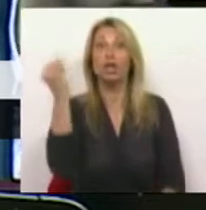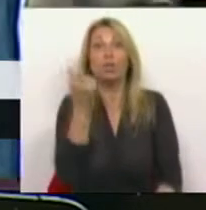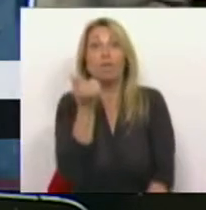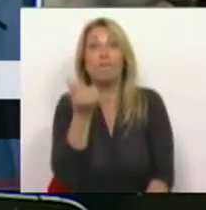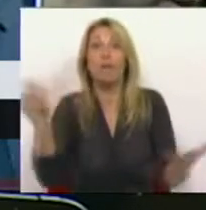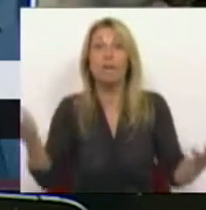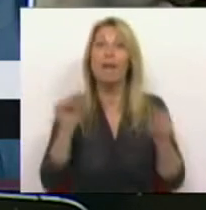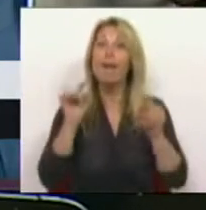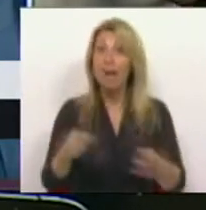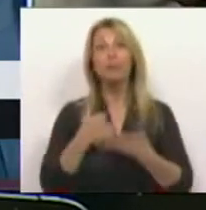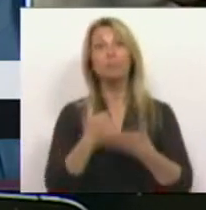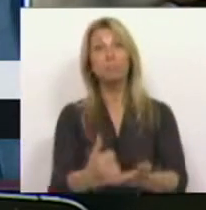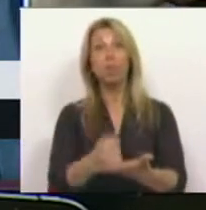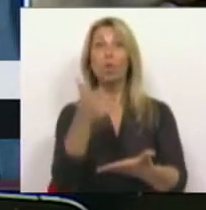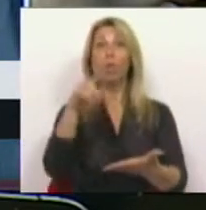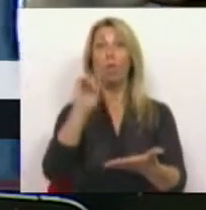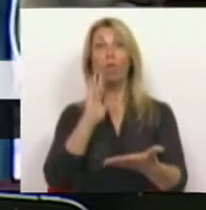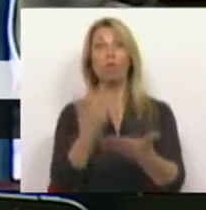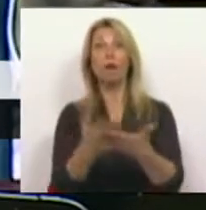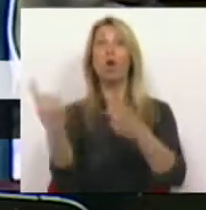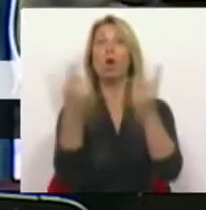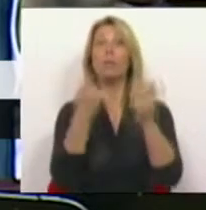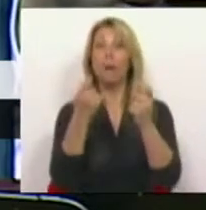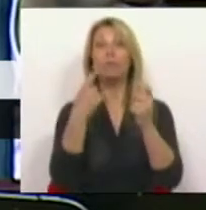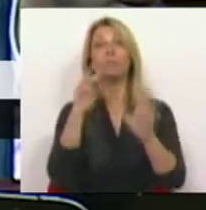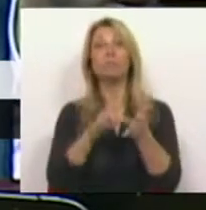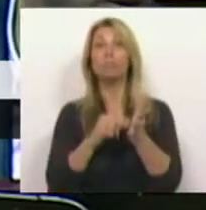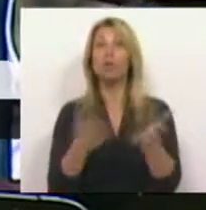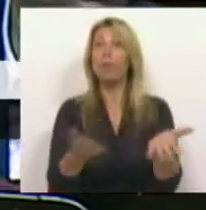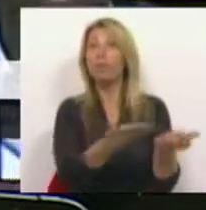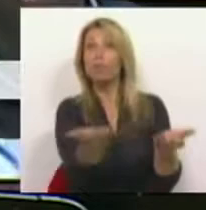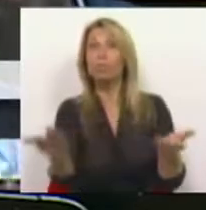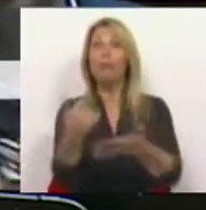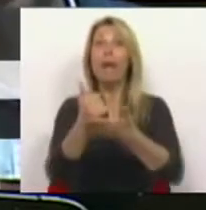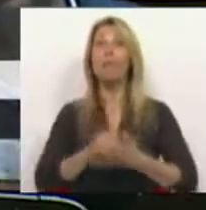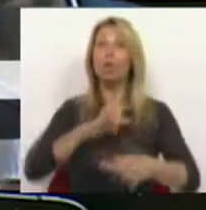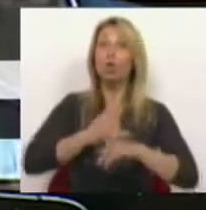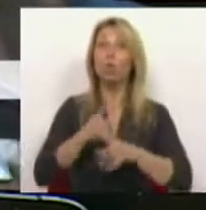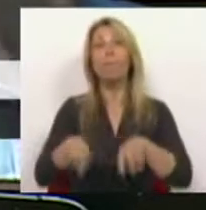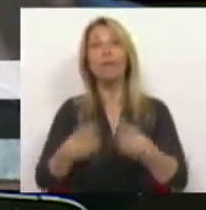contributos que o Bloco deixa a este debate e esperamos também receber os contributos dos restantes partidos. Muito obrigada.